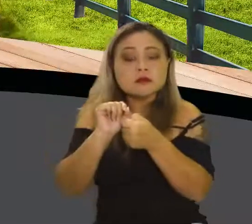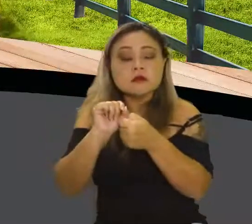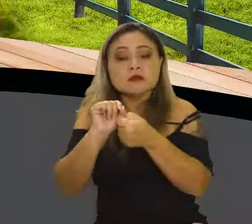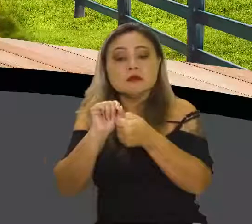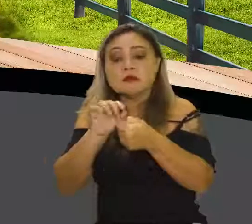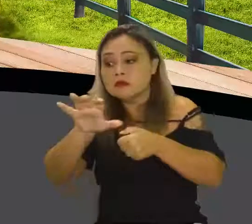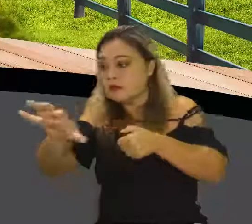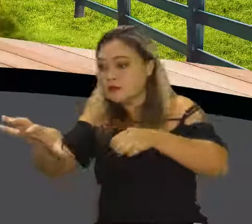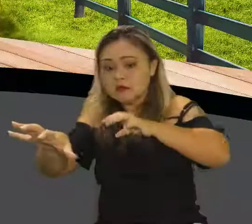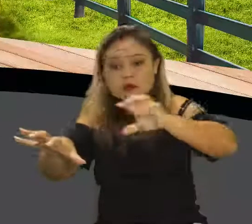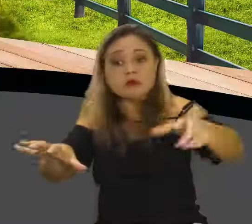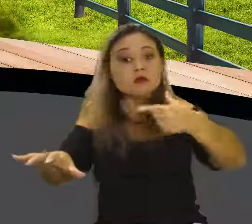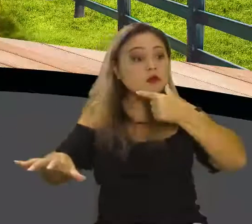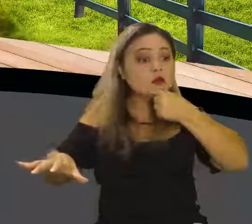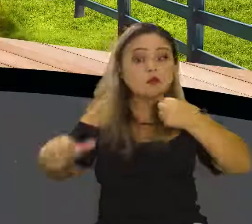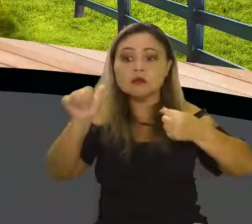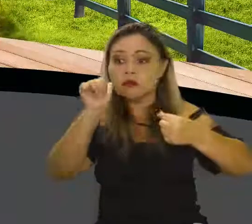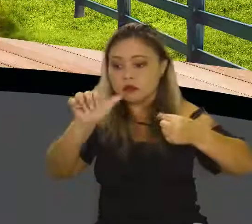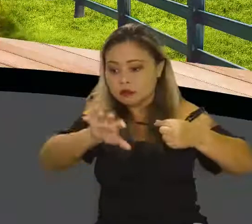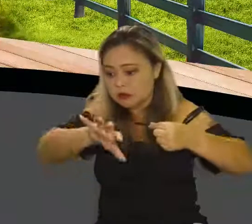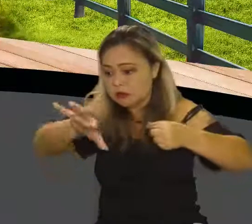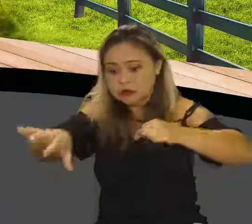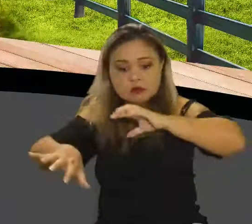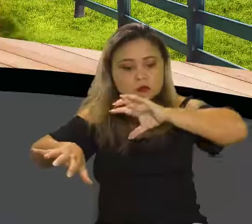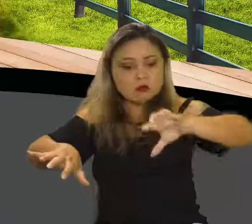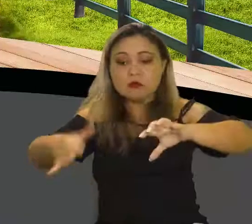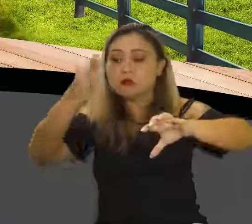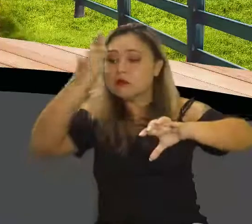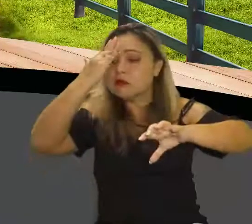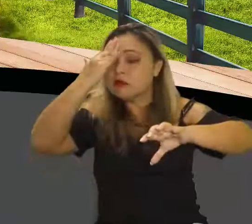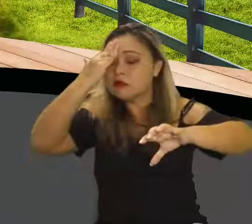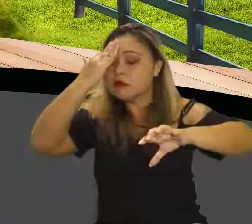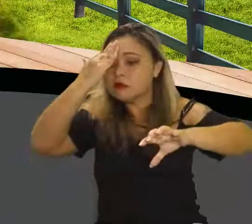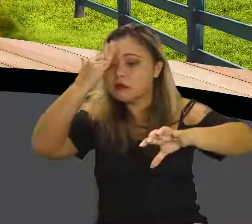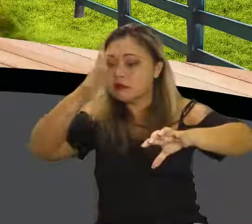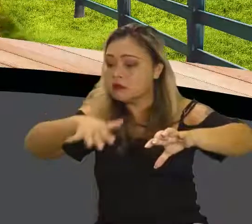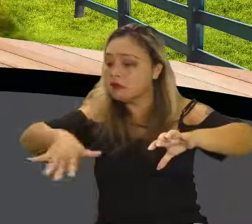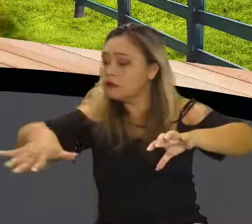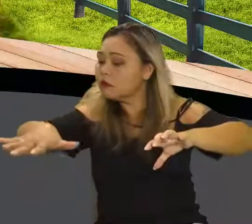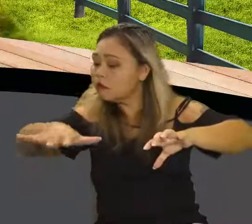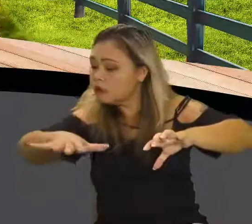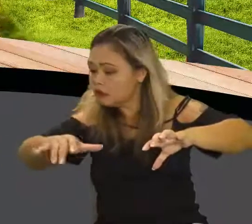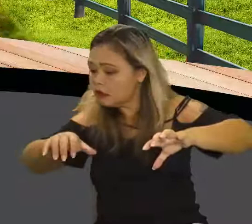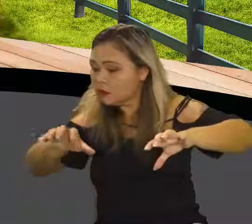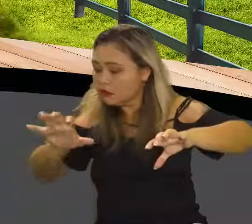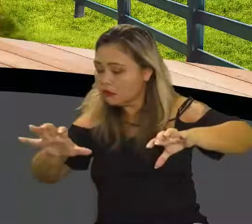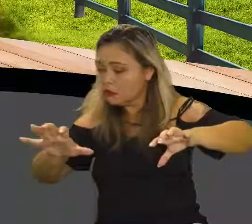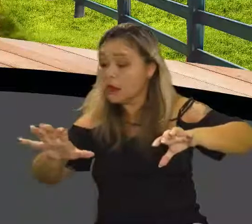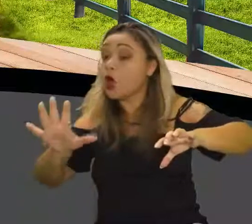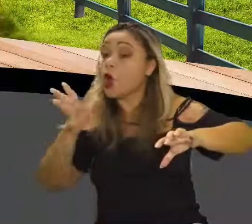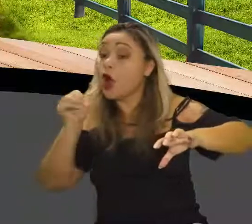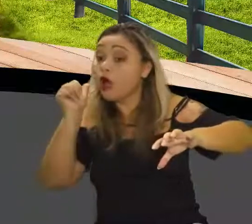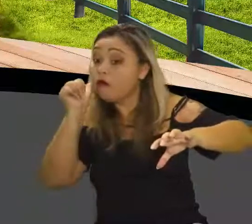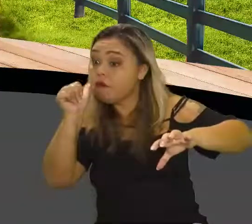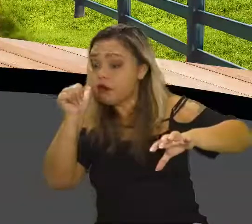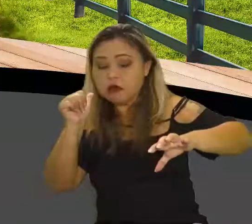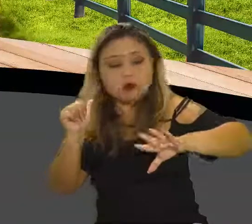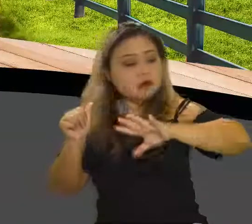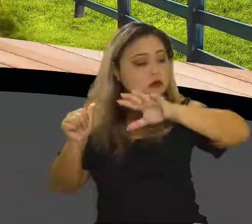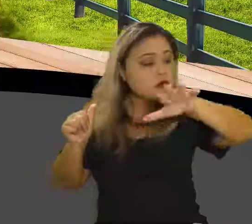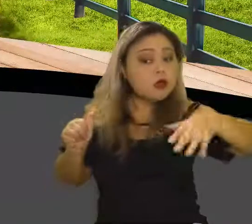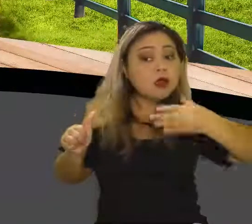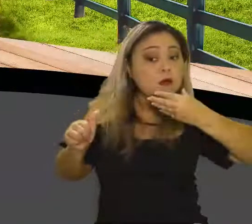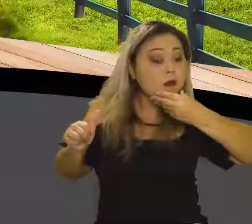tem a sexagem. Então, durante a sexagem, você sabe se dentro daquele seu plantel só tem as fêmeas ou